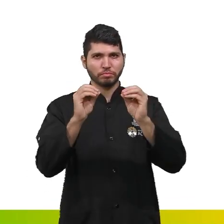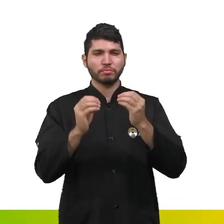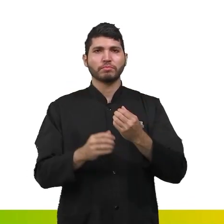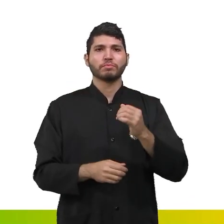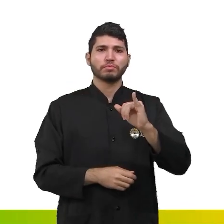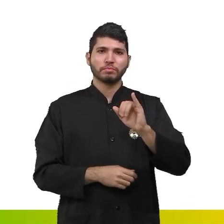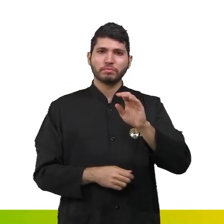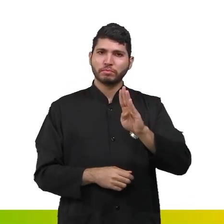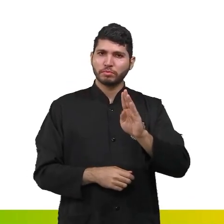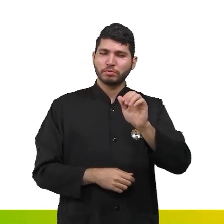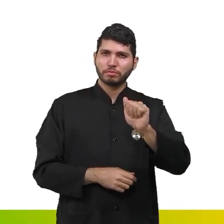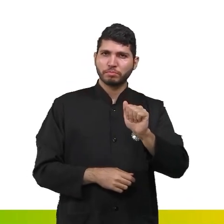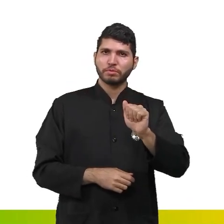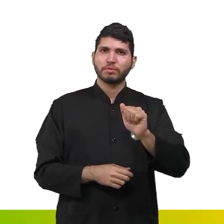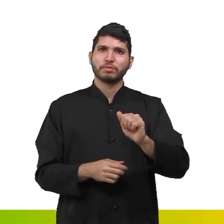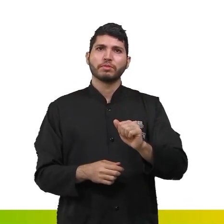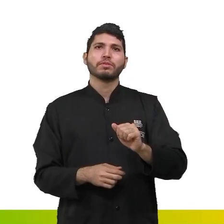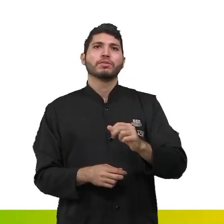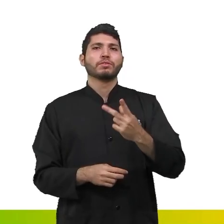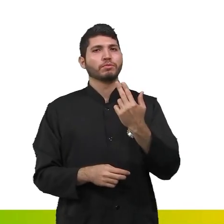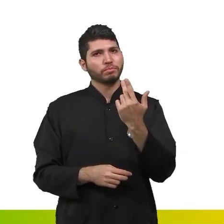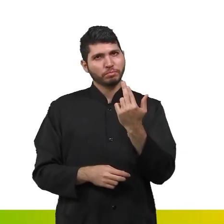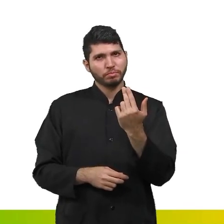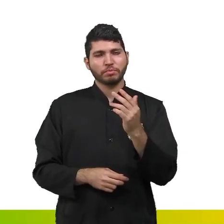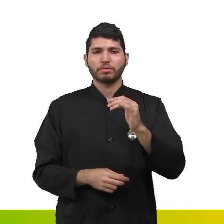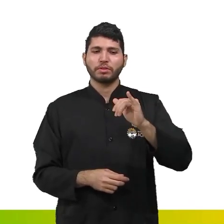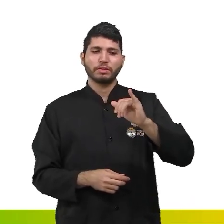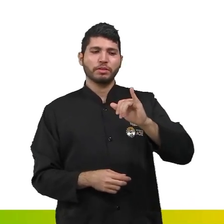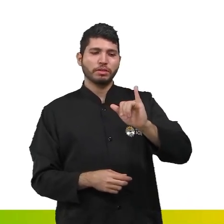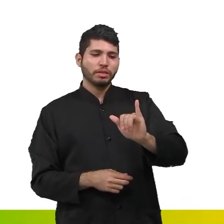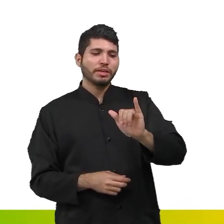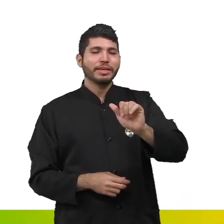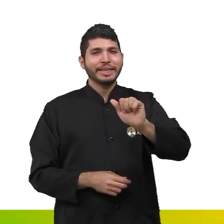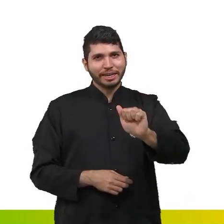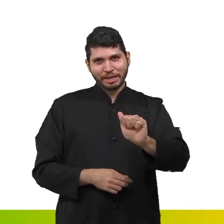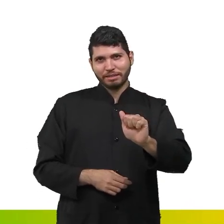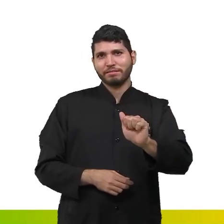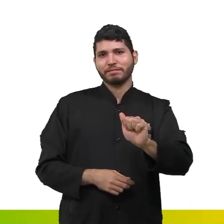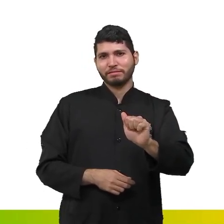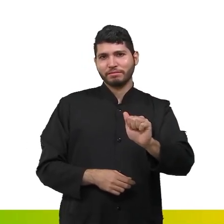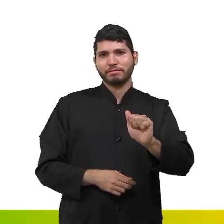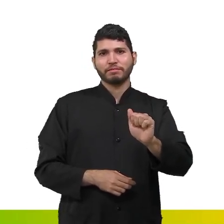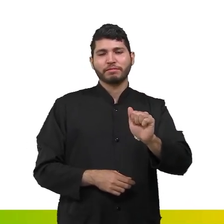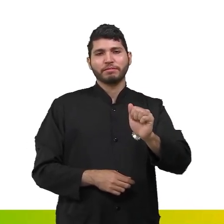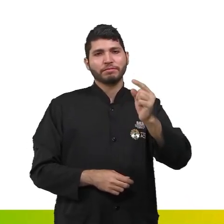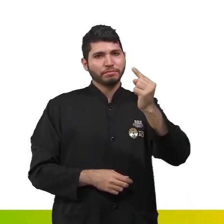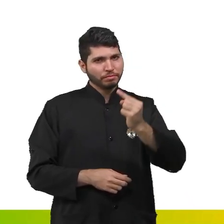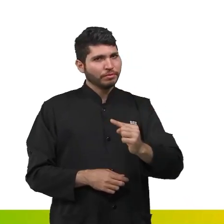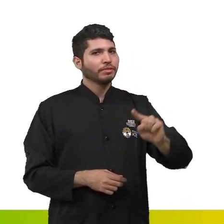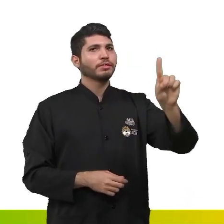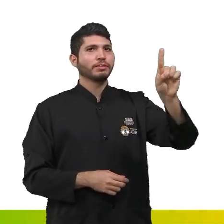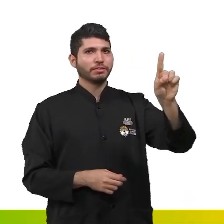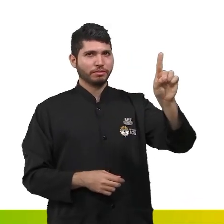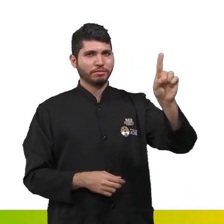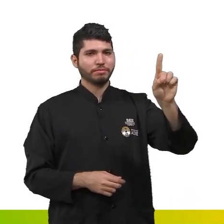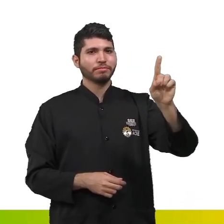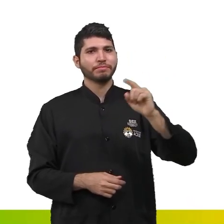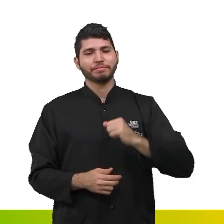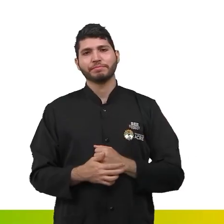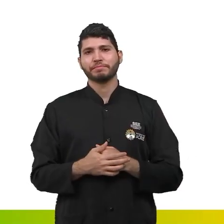Né? Ela ia a um colégio, a uma escola, que perto da sua casa, que o